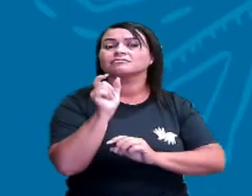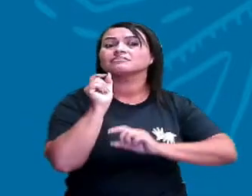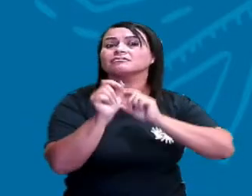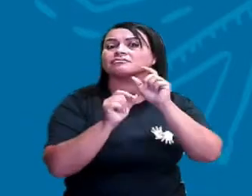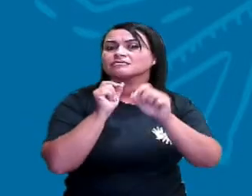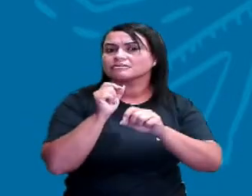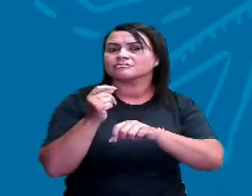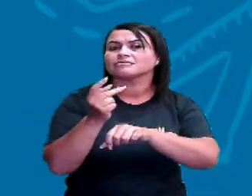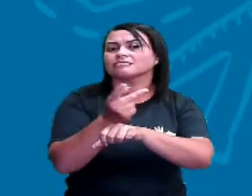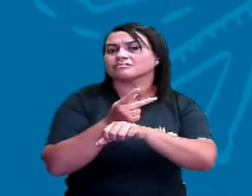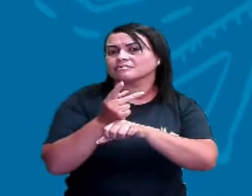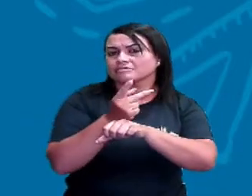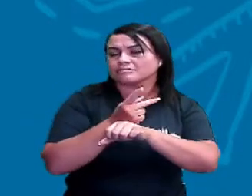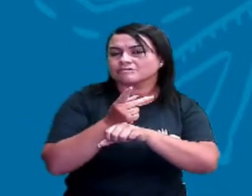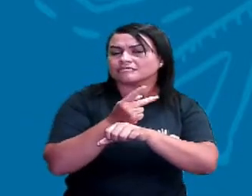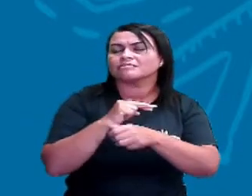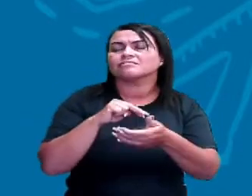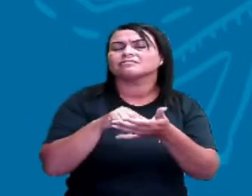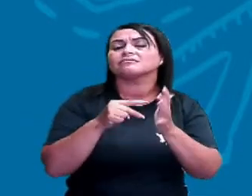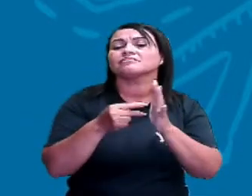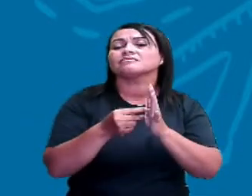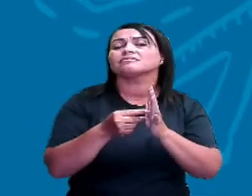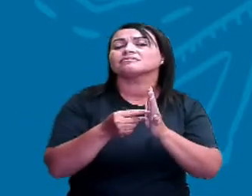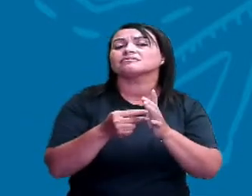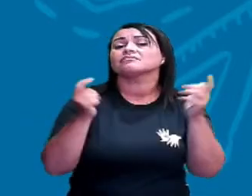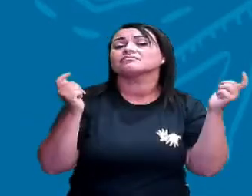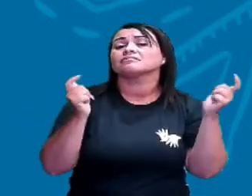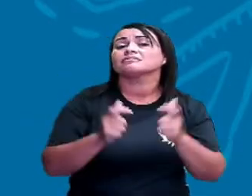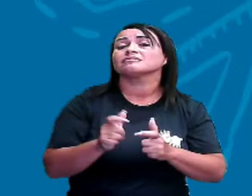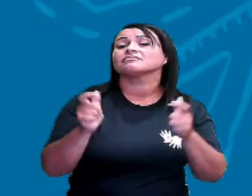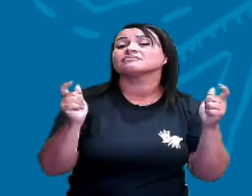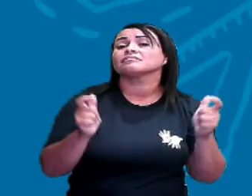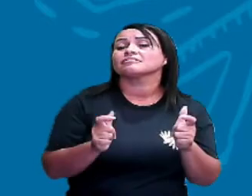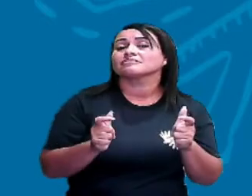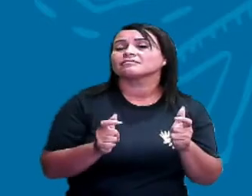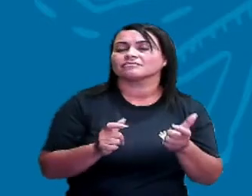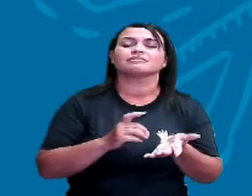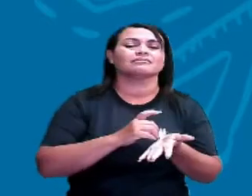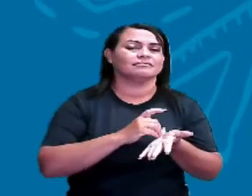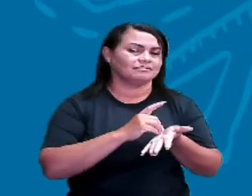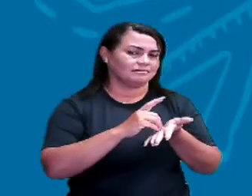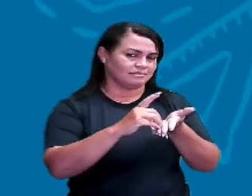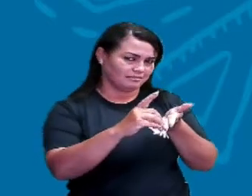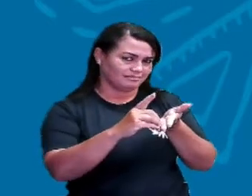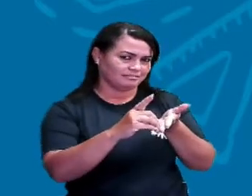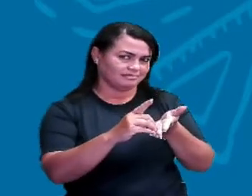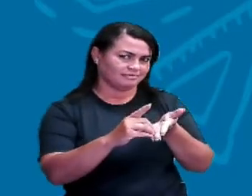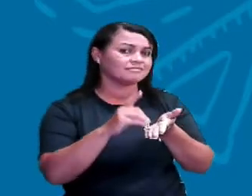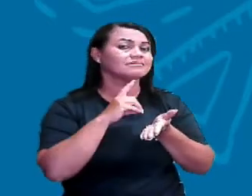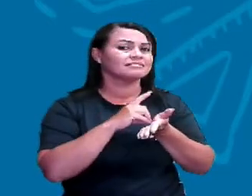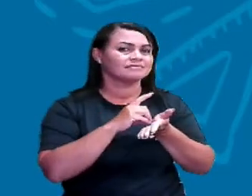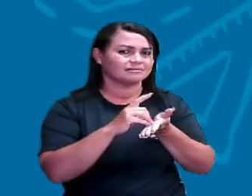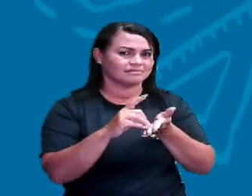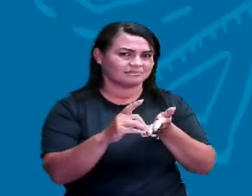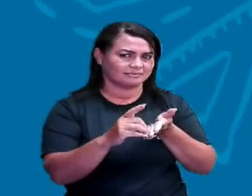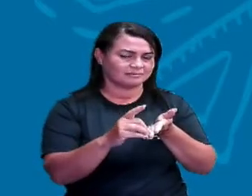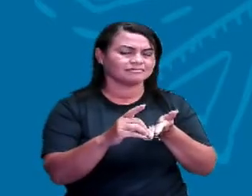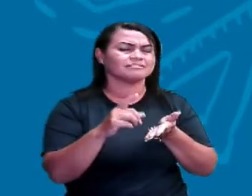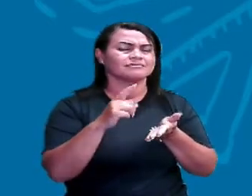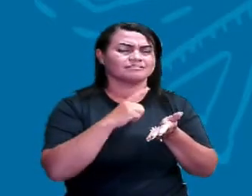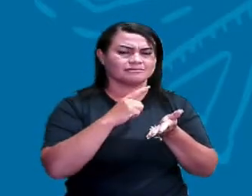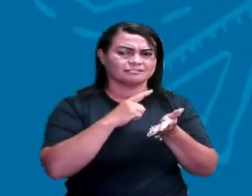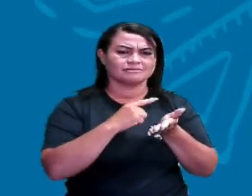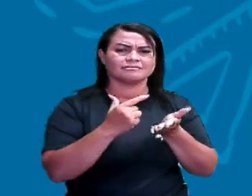vai ter que buscar o seu significado. Então, a gente procura onde? No dicionário. No dicionário